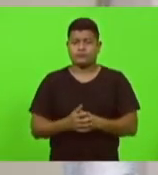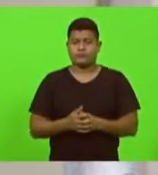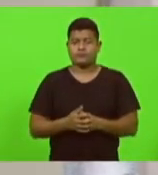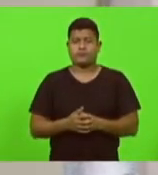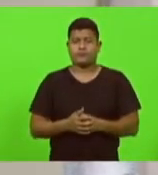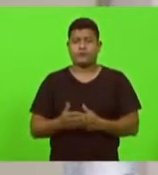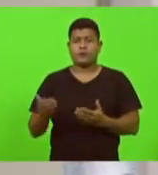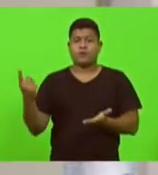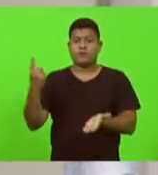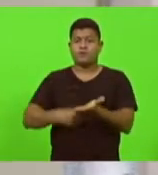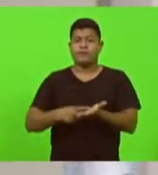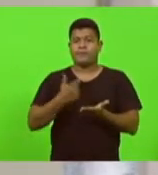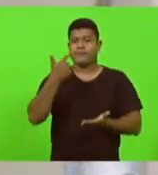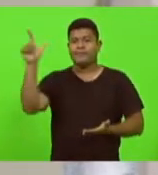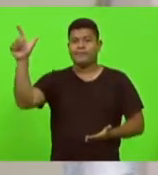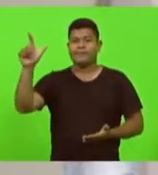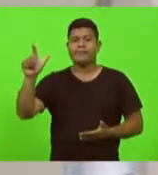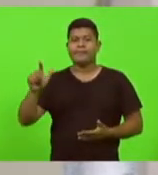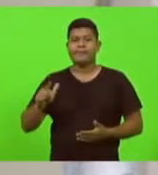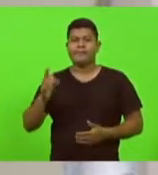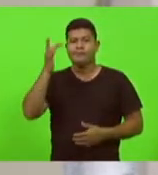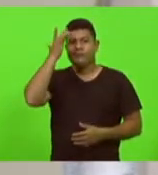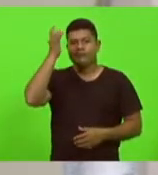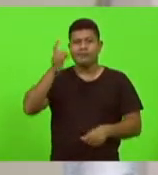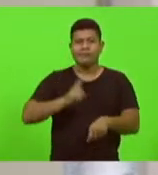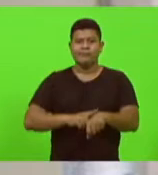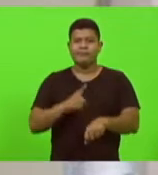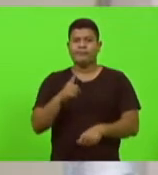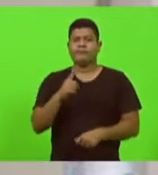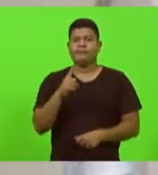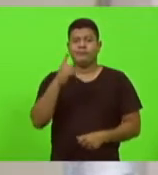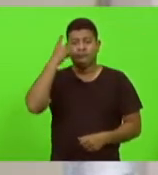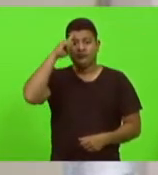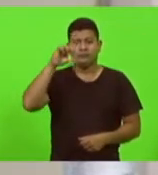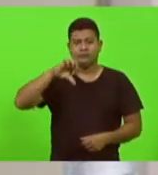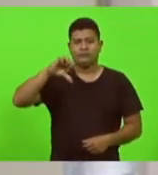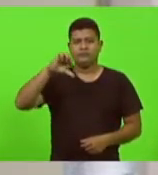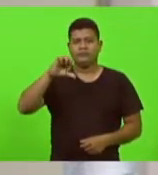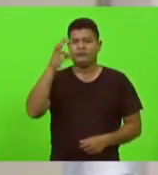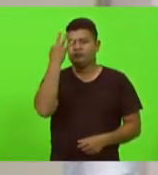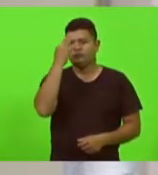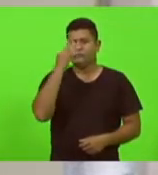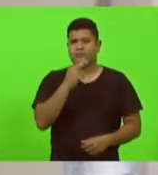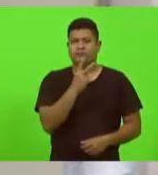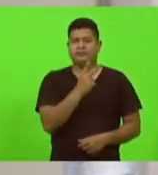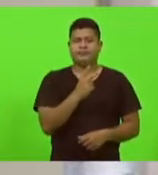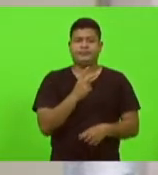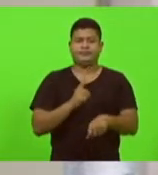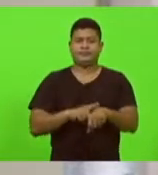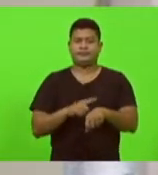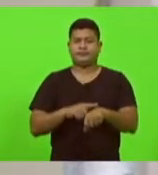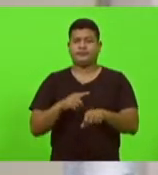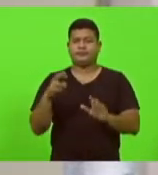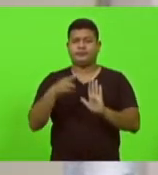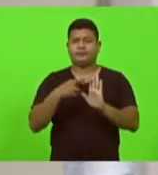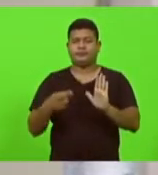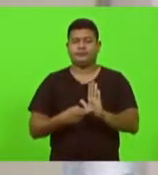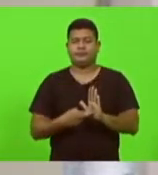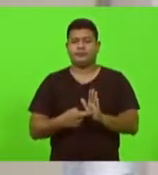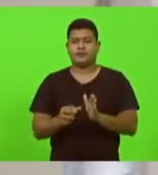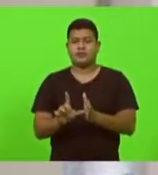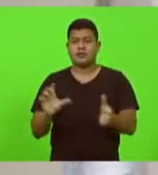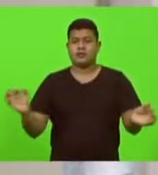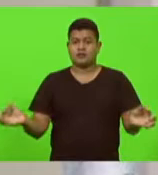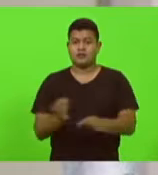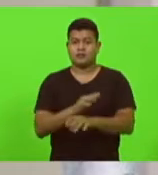convocou outra sessão ordinária para o dia 9 de fevereiro no horário regimental. Nada mais havendo, e antes de encerrar a sessão, o senhor